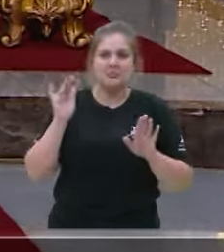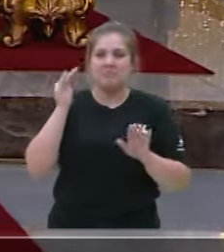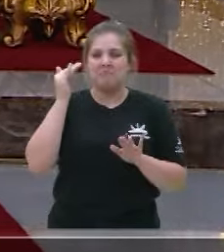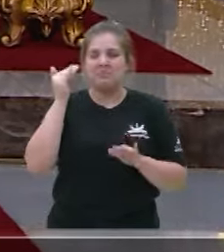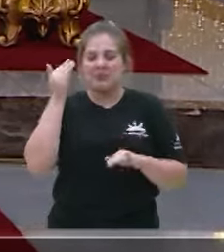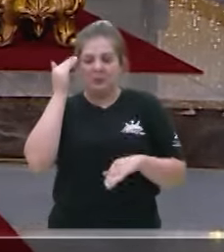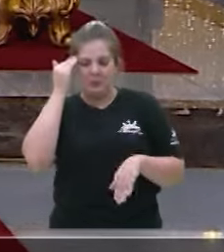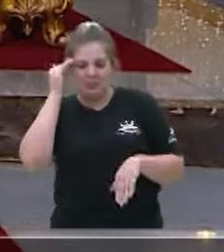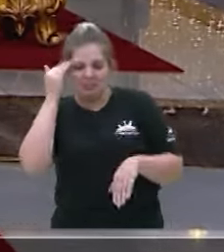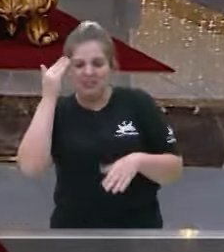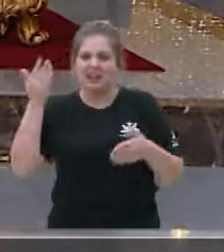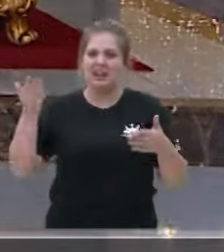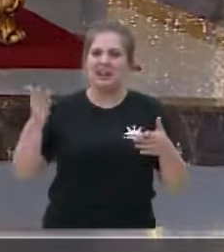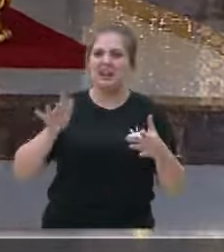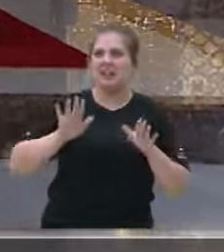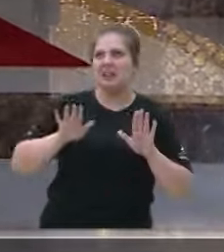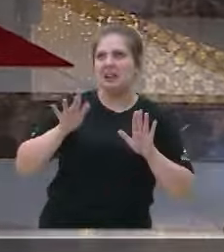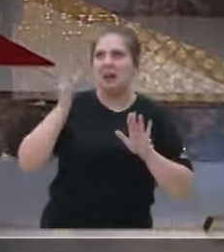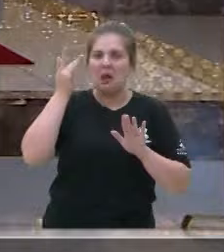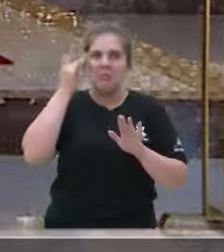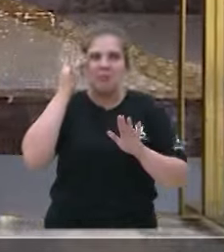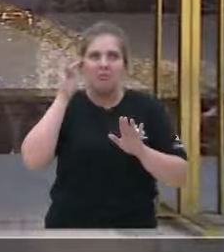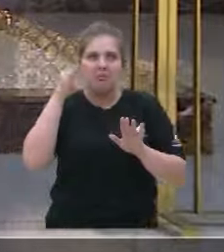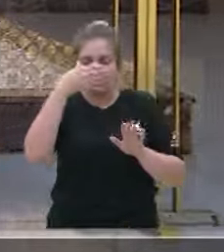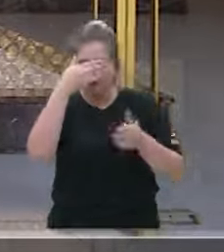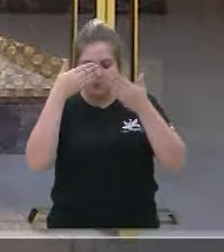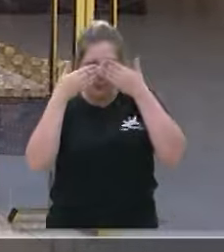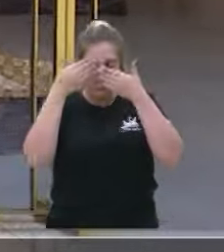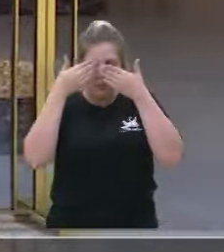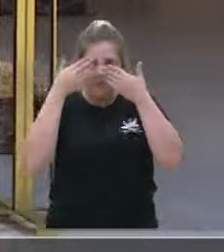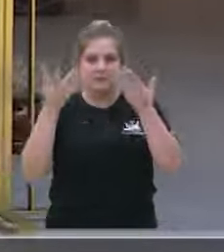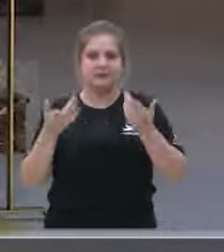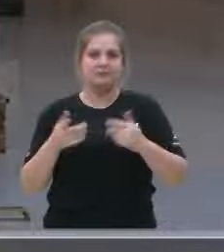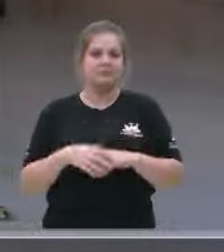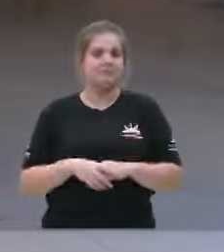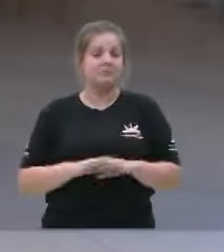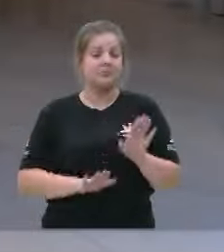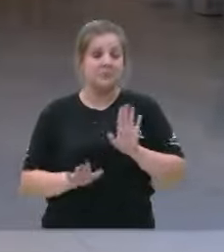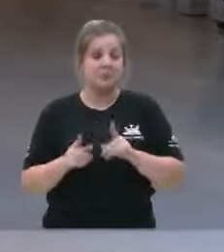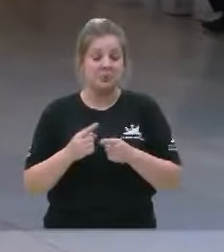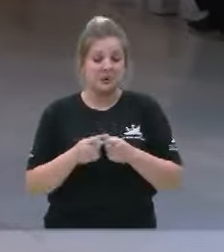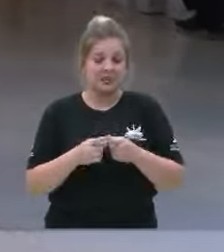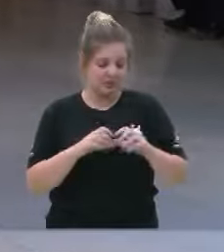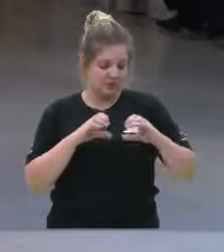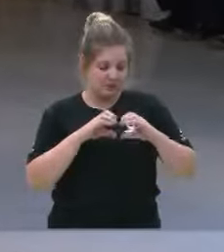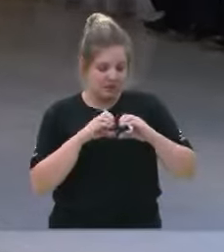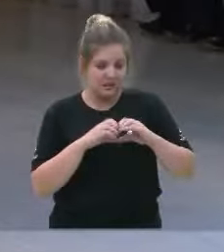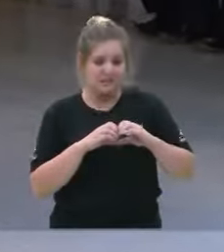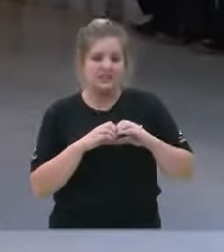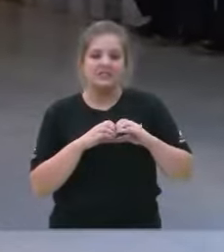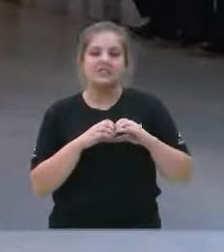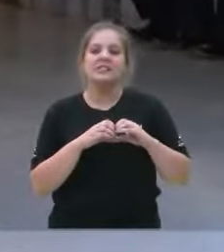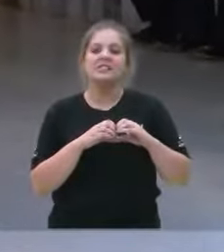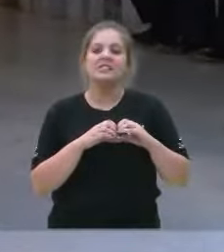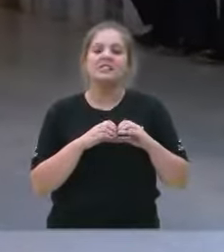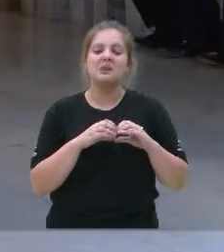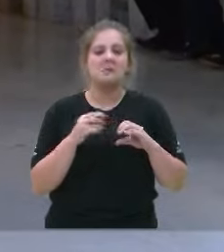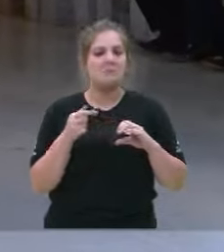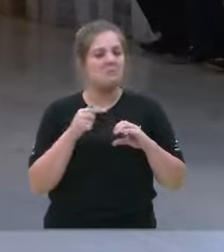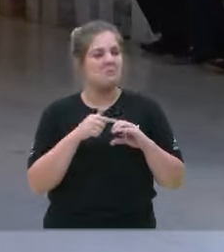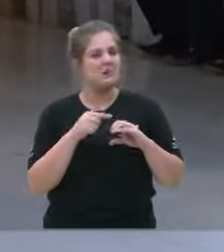coração nosso Ou seja no coração do ser humano é a